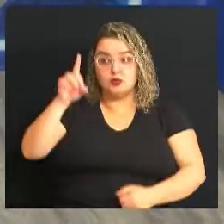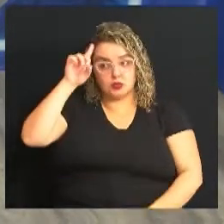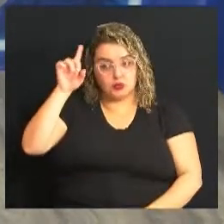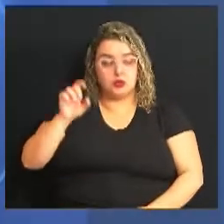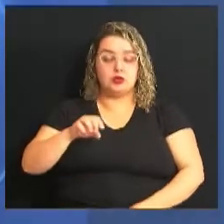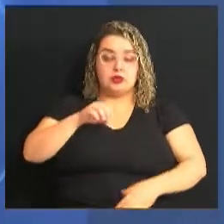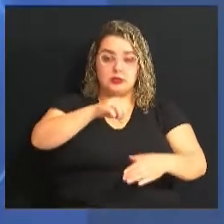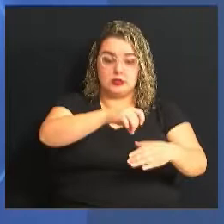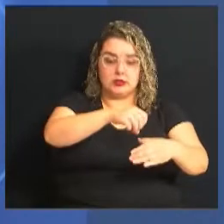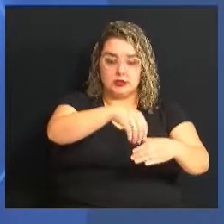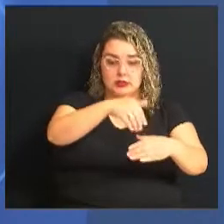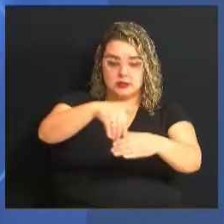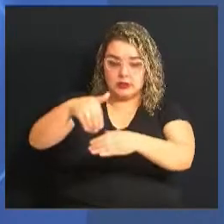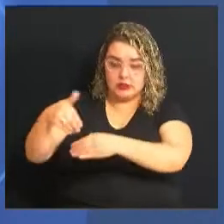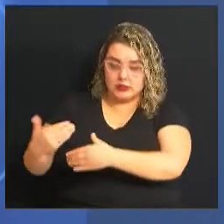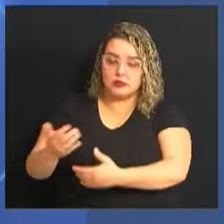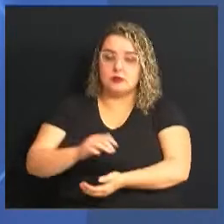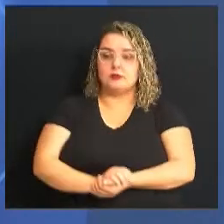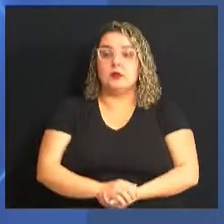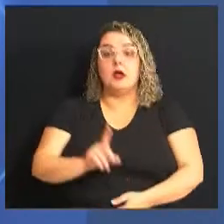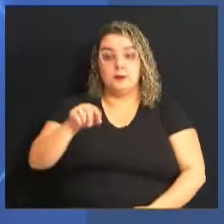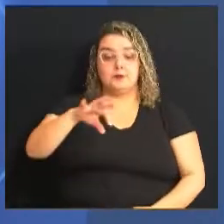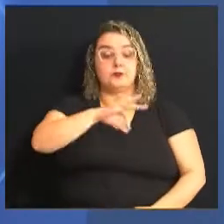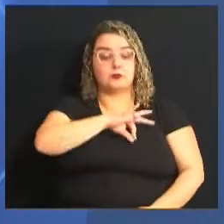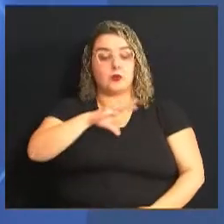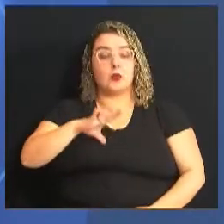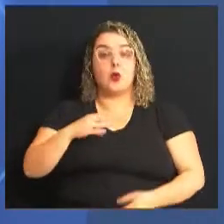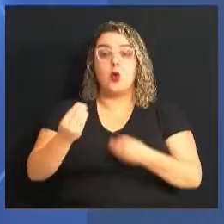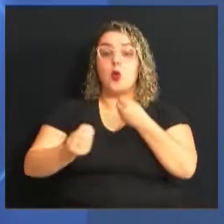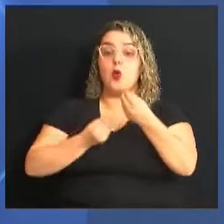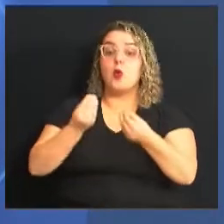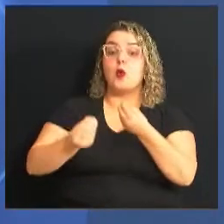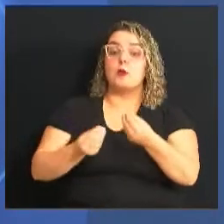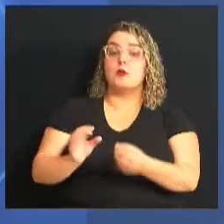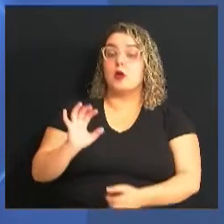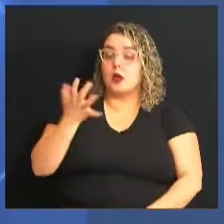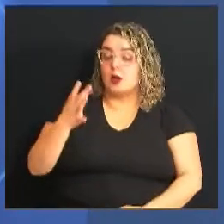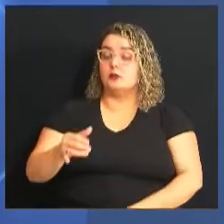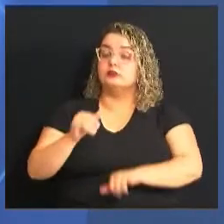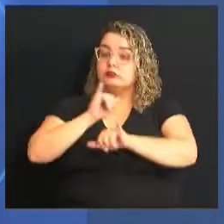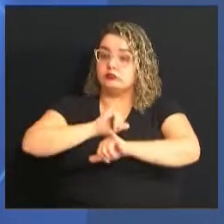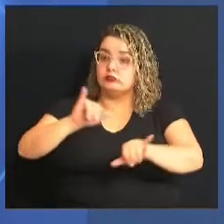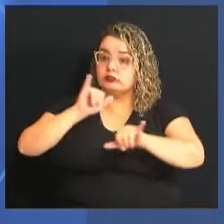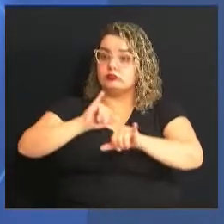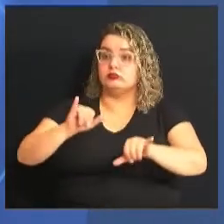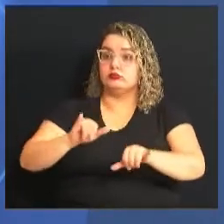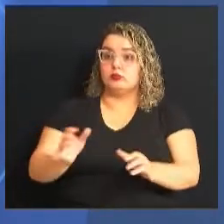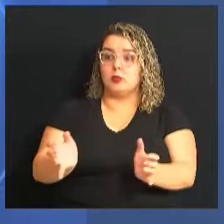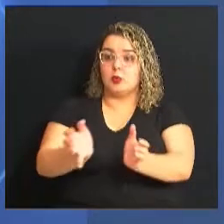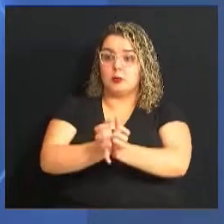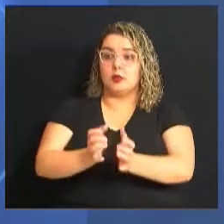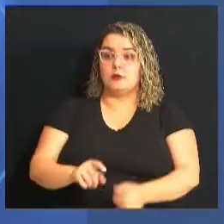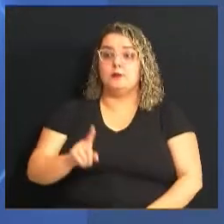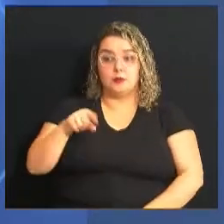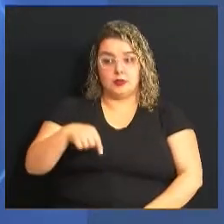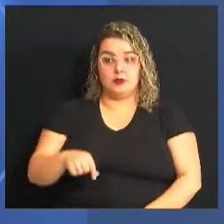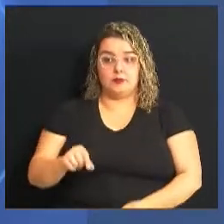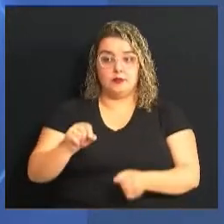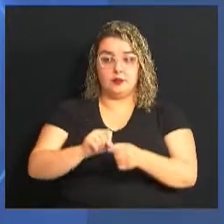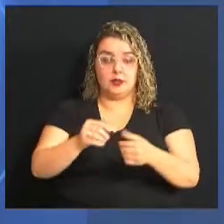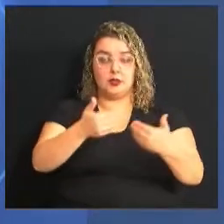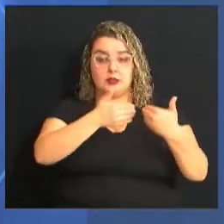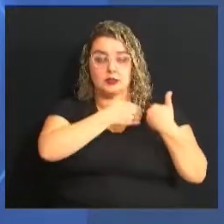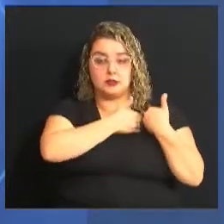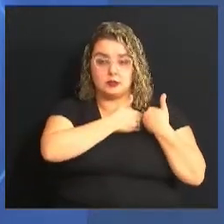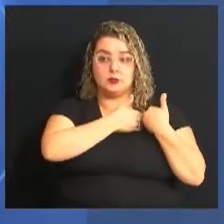A Guarda Municipal já anunciou como será esse esquema de segurança por parte da corporação. Ela vai ficar responsável pela